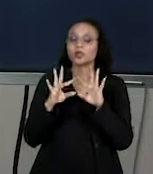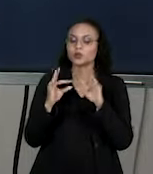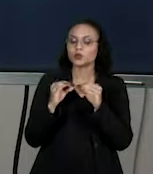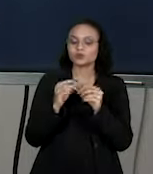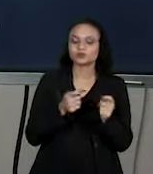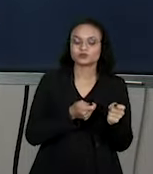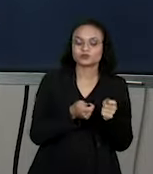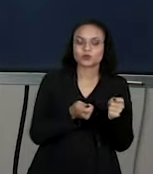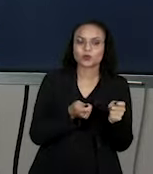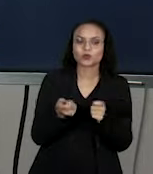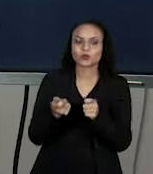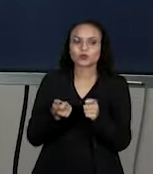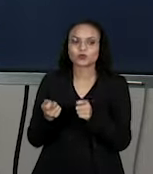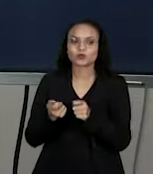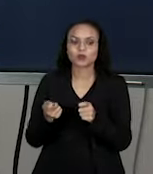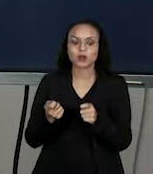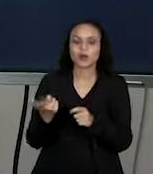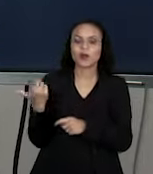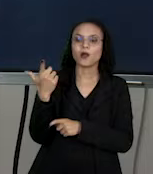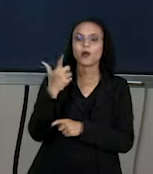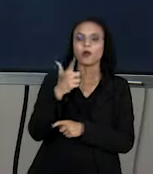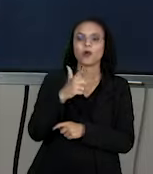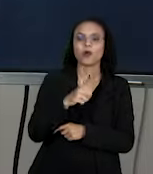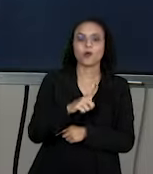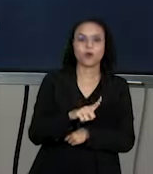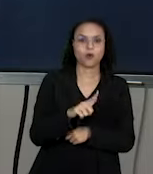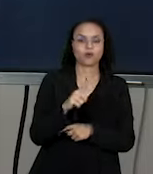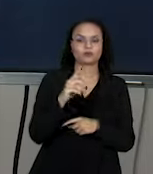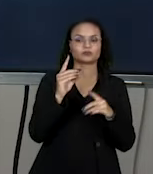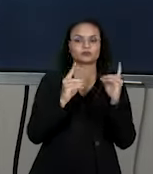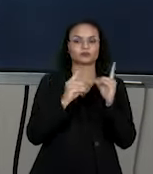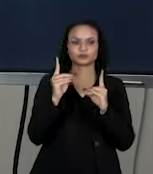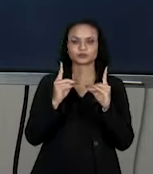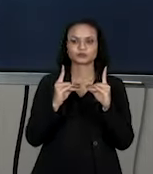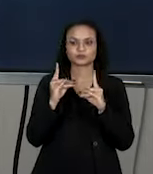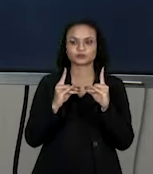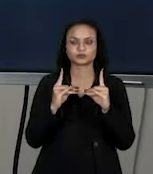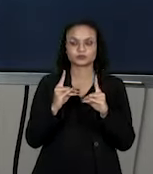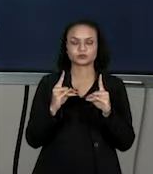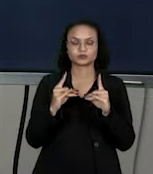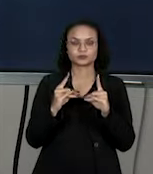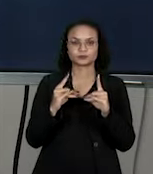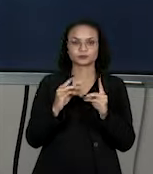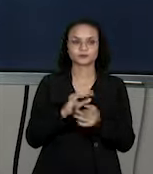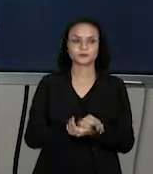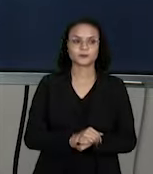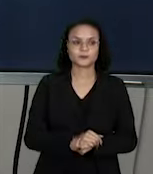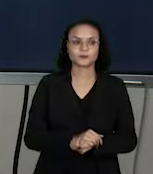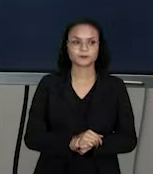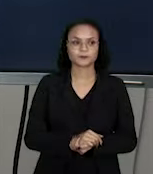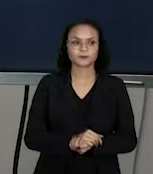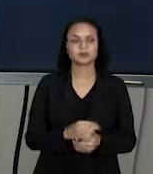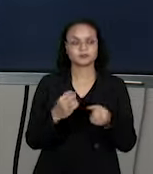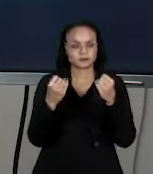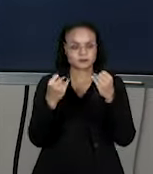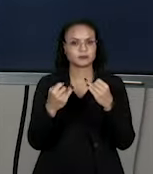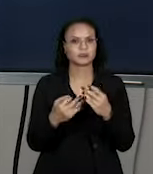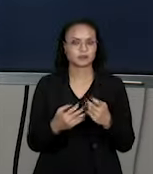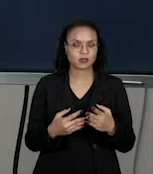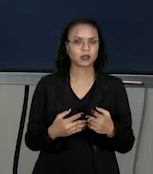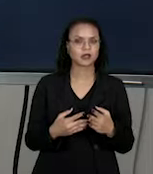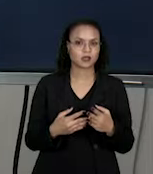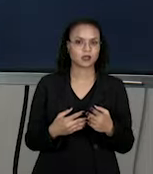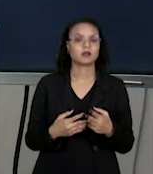ação de todos os demais aqui. Já já eu falo para vocês quais são esses hormônios e como que é feito